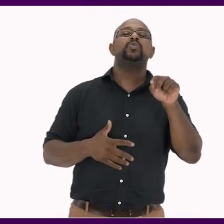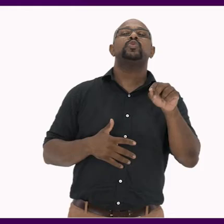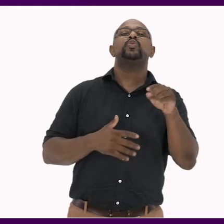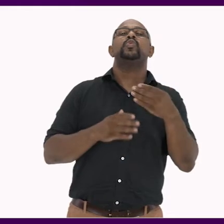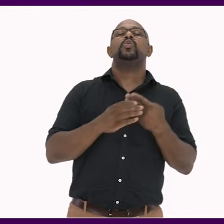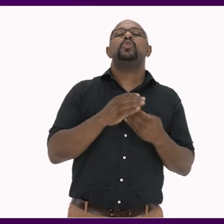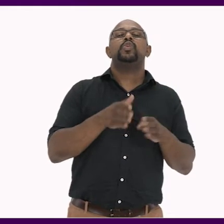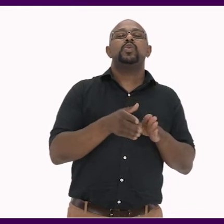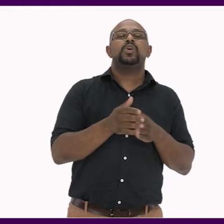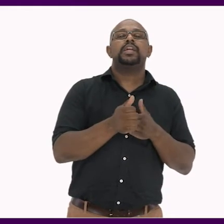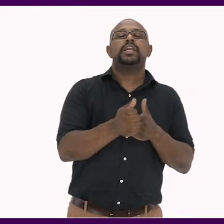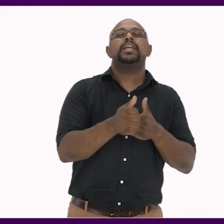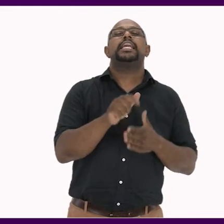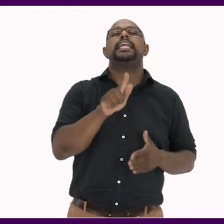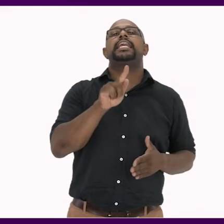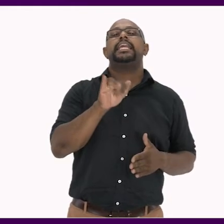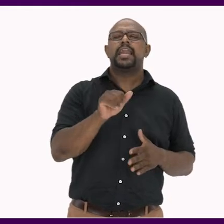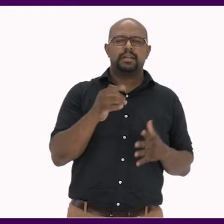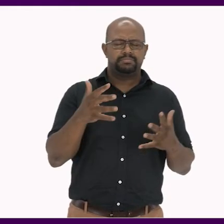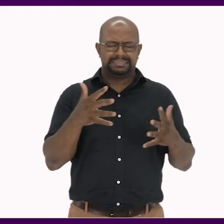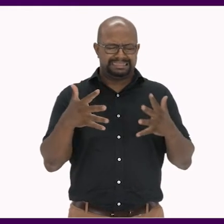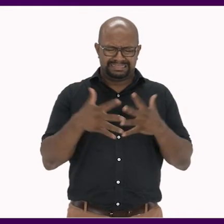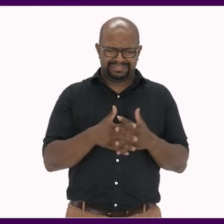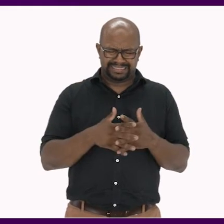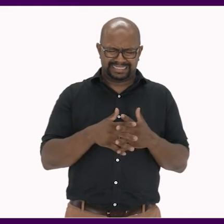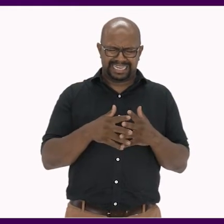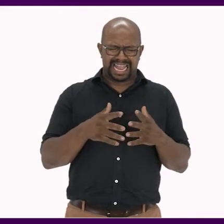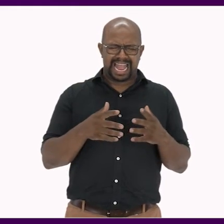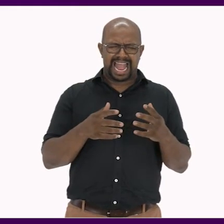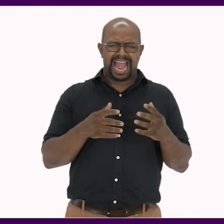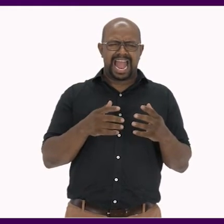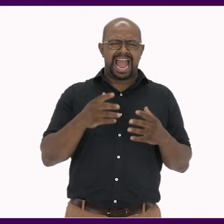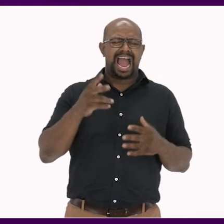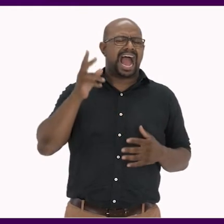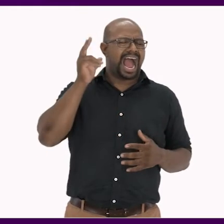meio que se confundem um pouco nessas duas